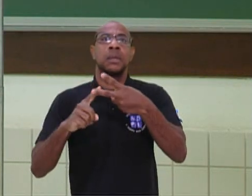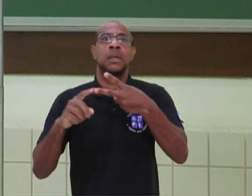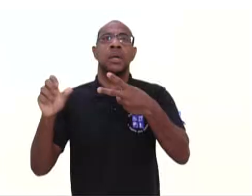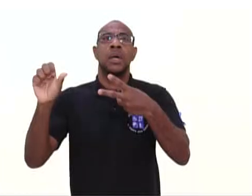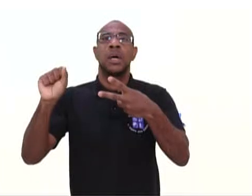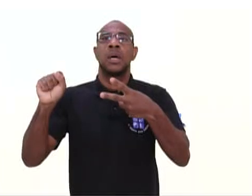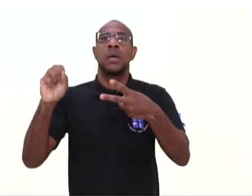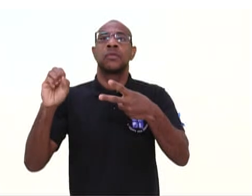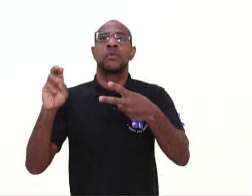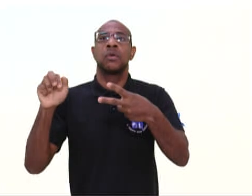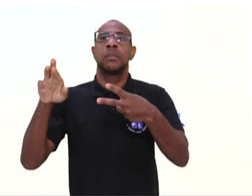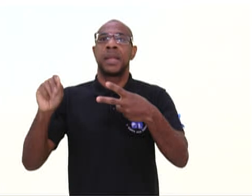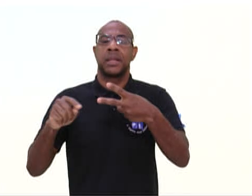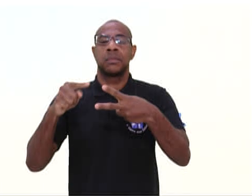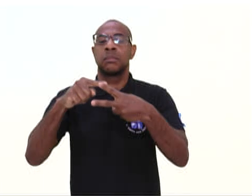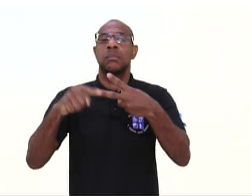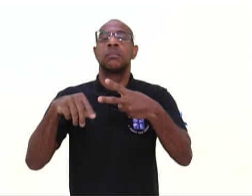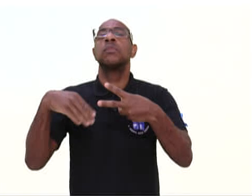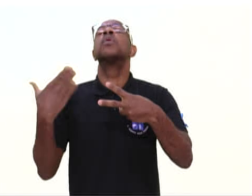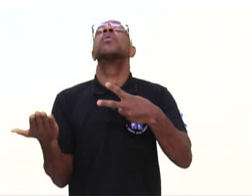volto comentando com vocês.